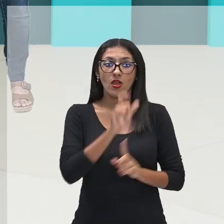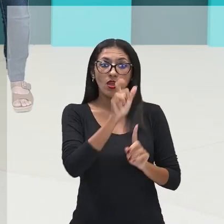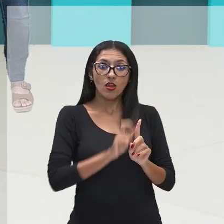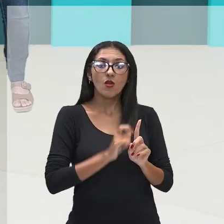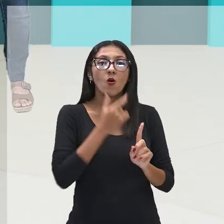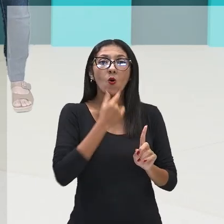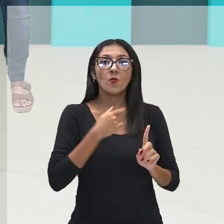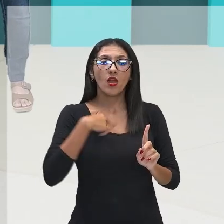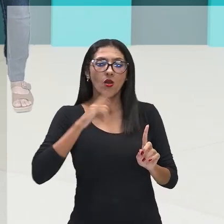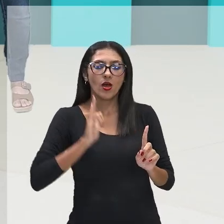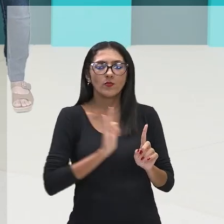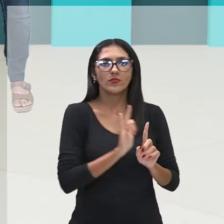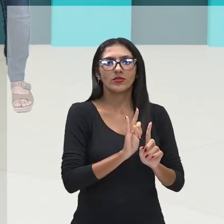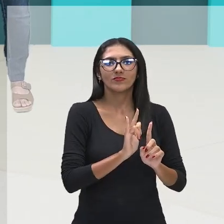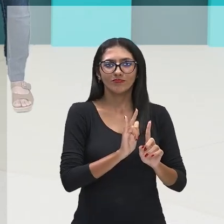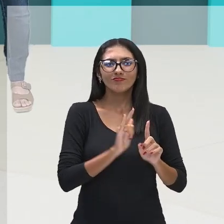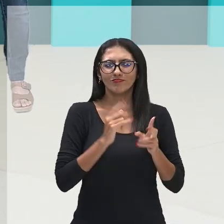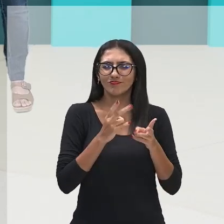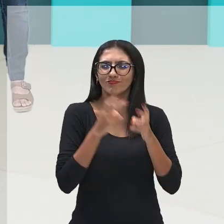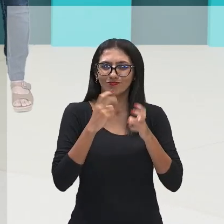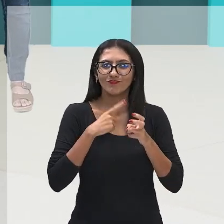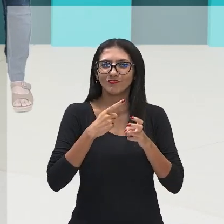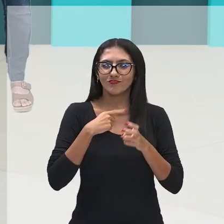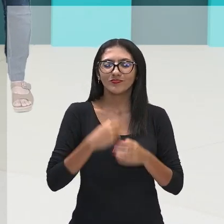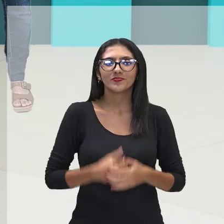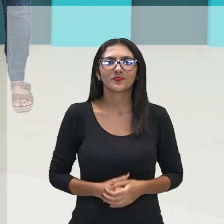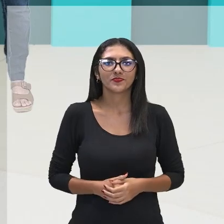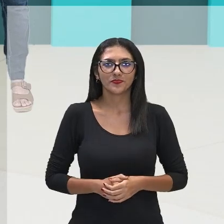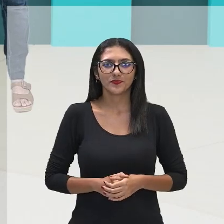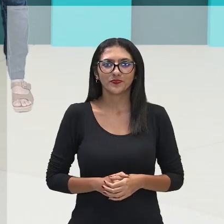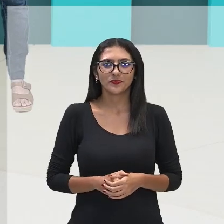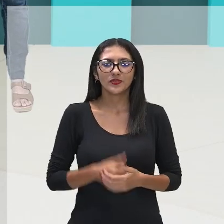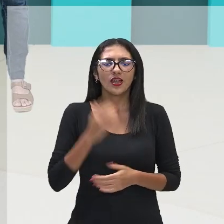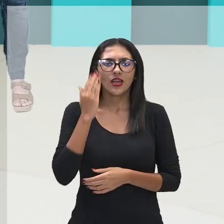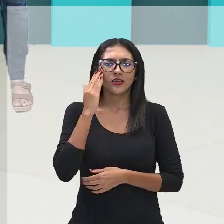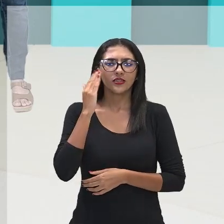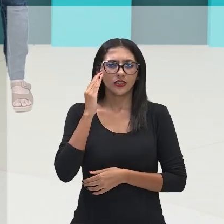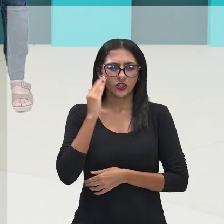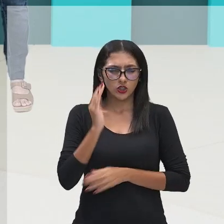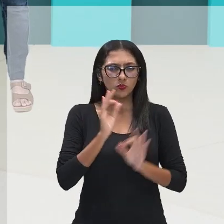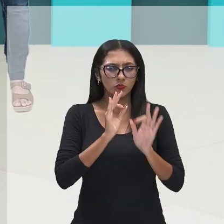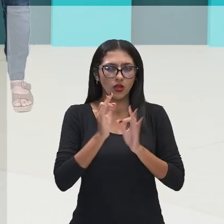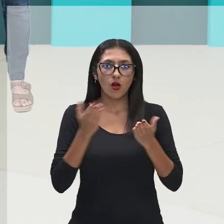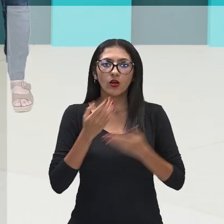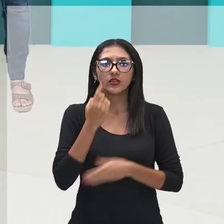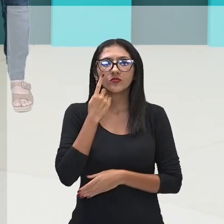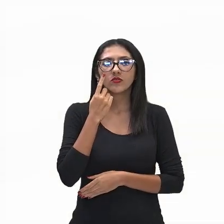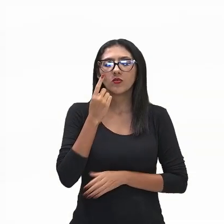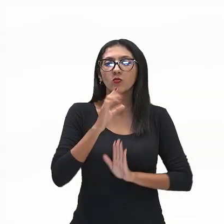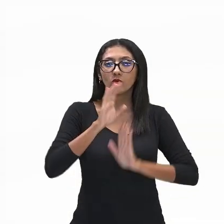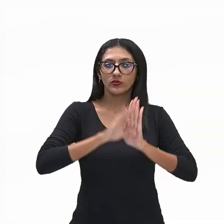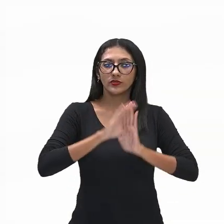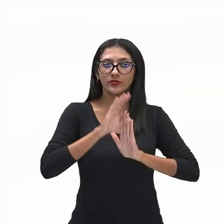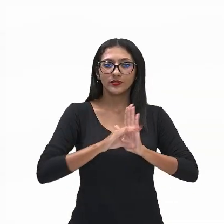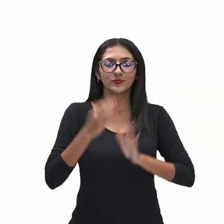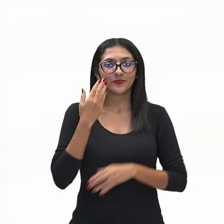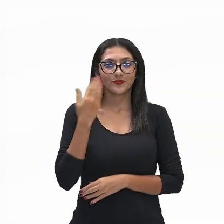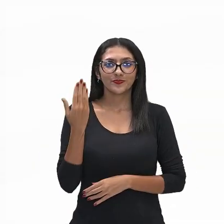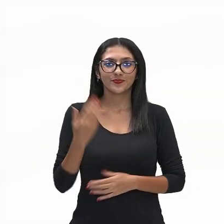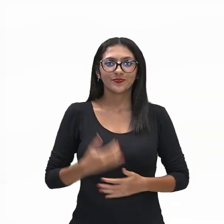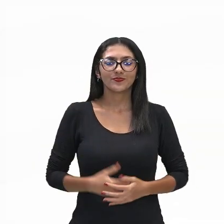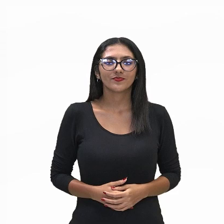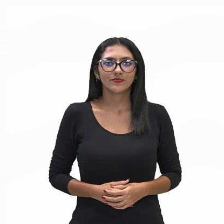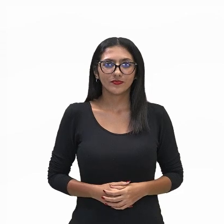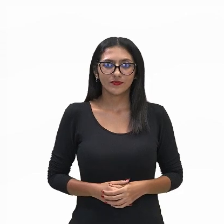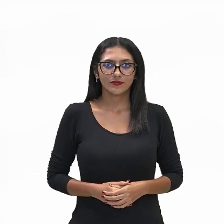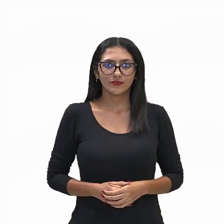amei, ok? Pegaram aí a informação? Entendido tudo isso, agora a gente vai ver um conceito aí. Acompanhe comigo. Então,